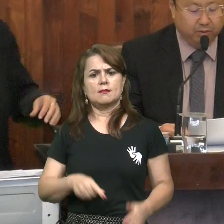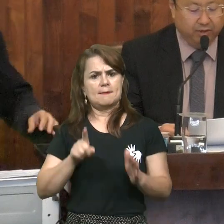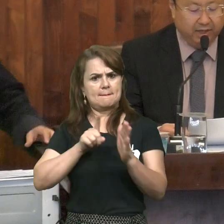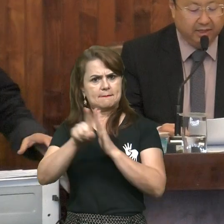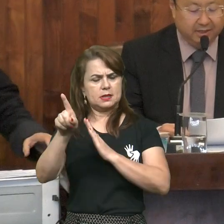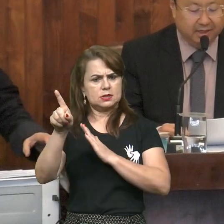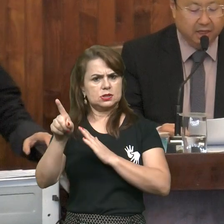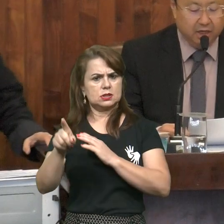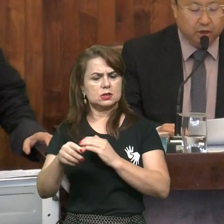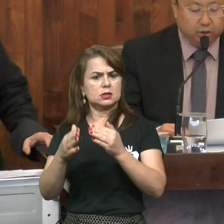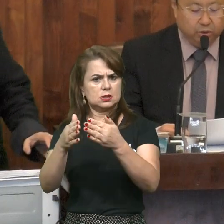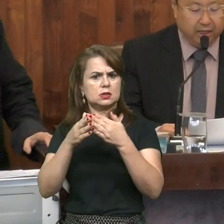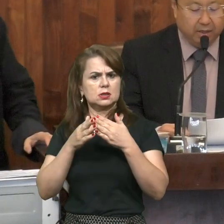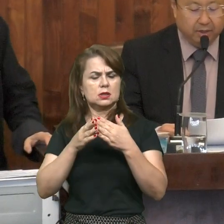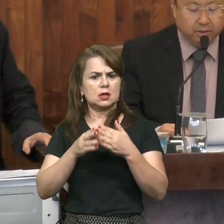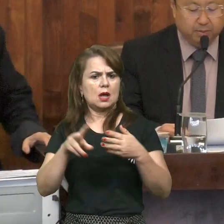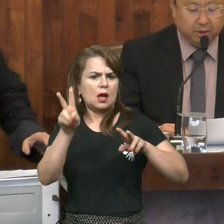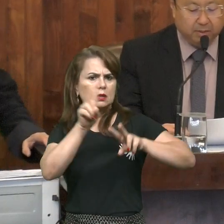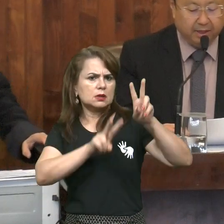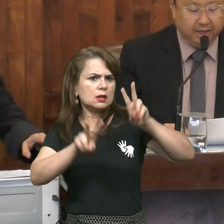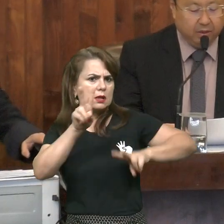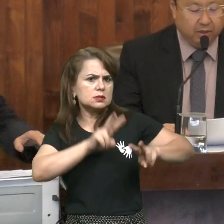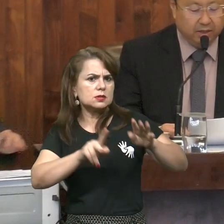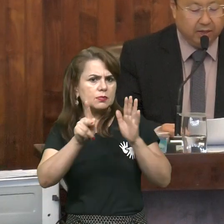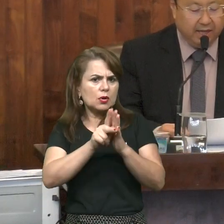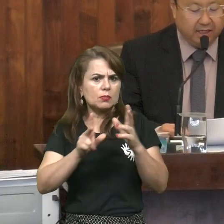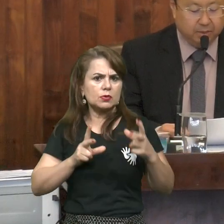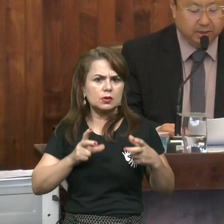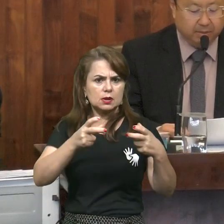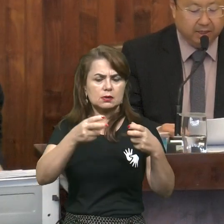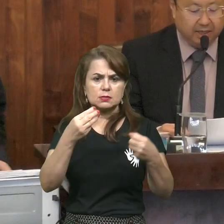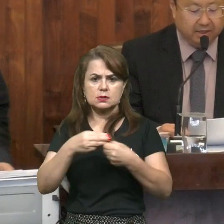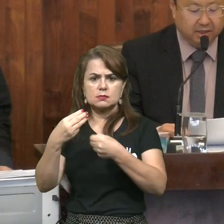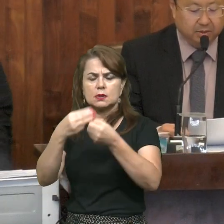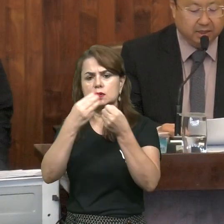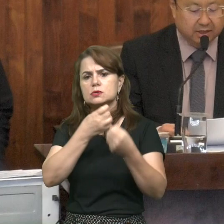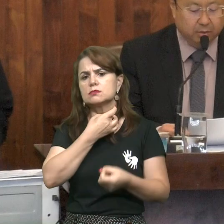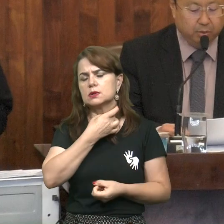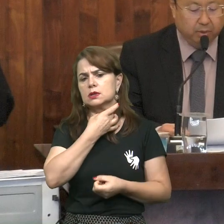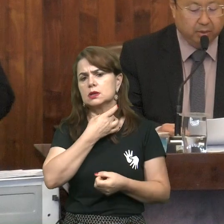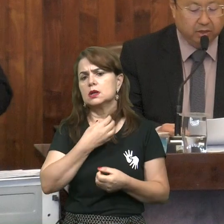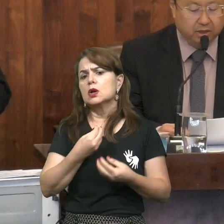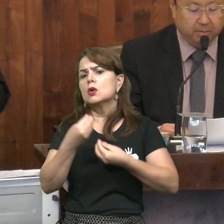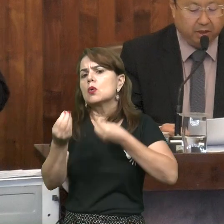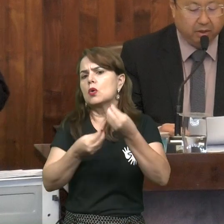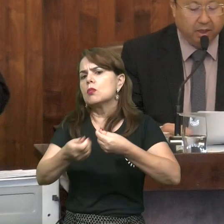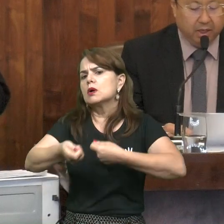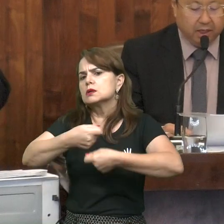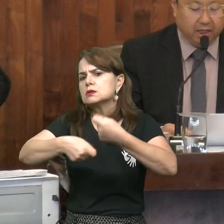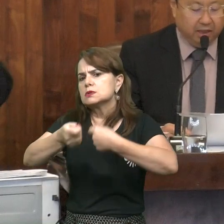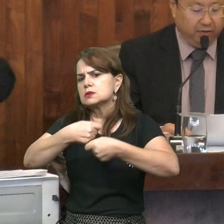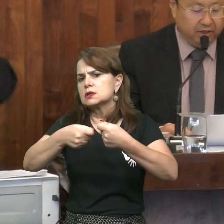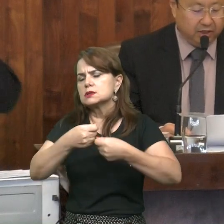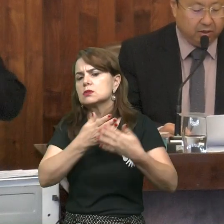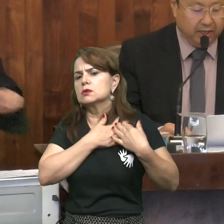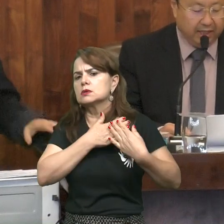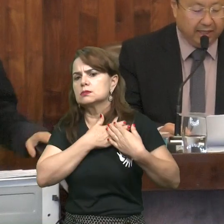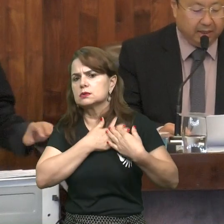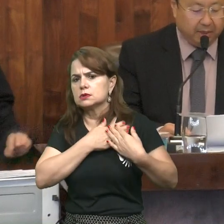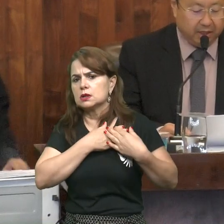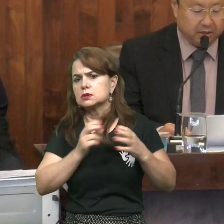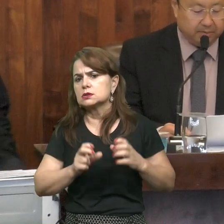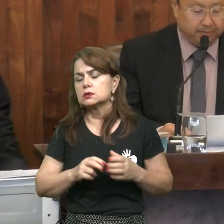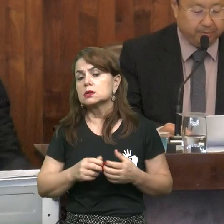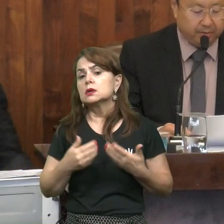demais providências junto à Câmara Municipal de Marília quanto à responsabilidade da administração pública municipal, tendo em vista o que